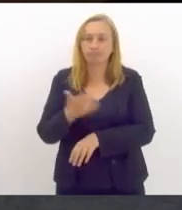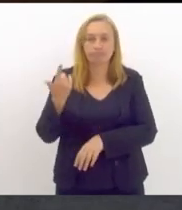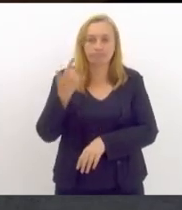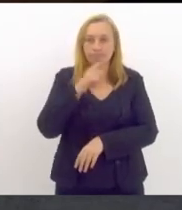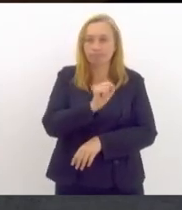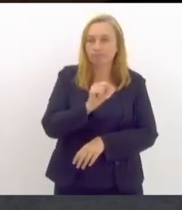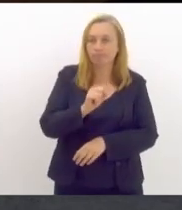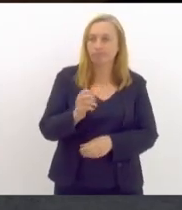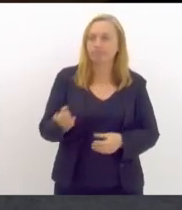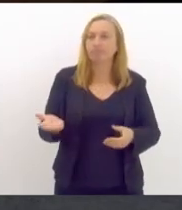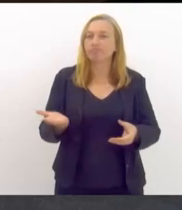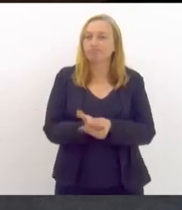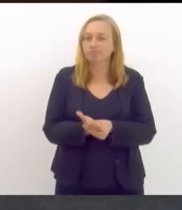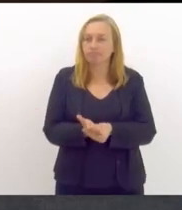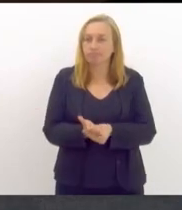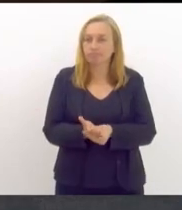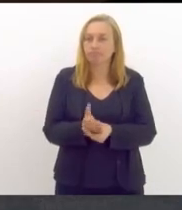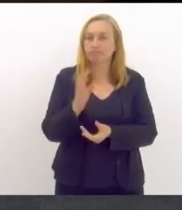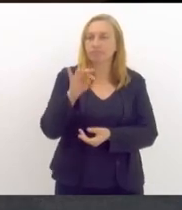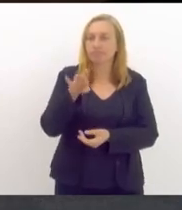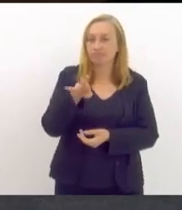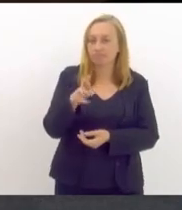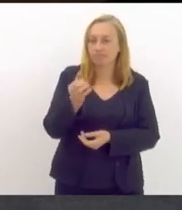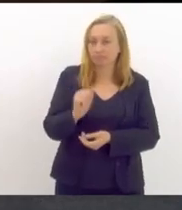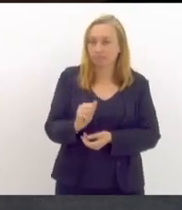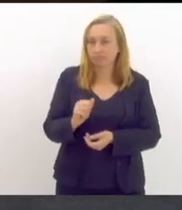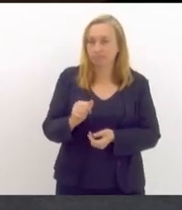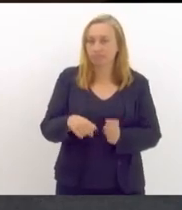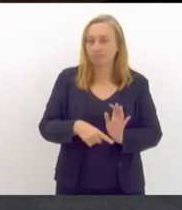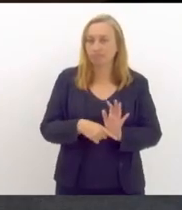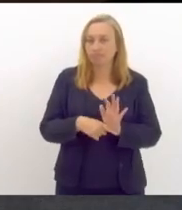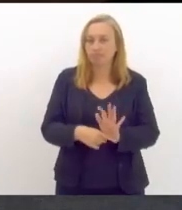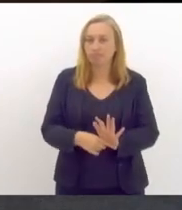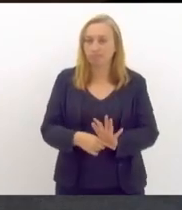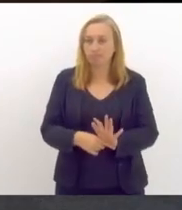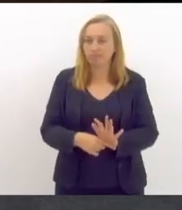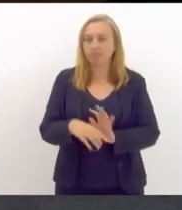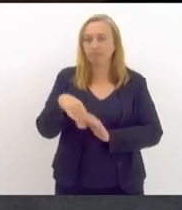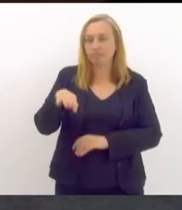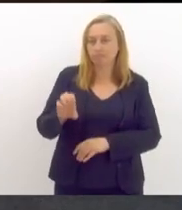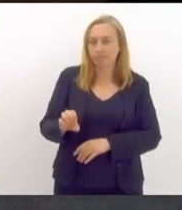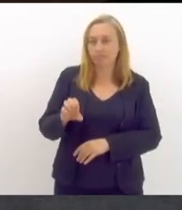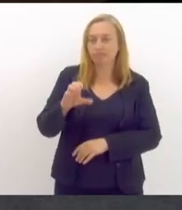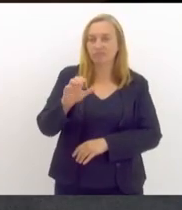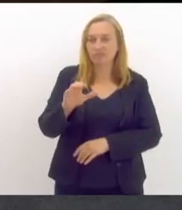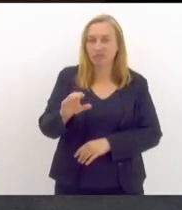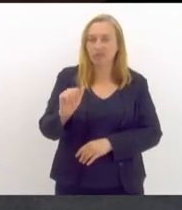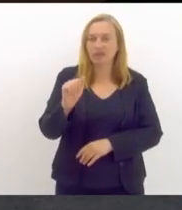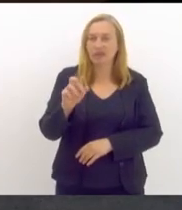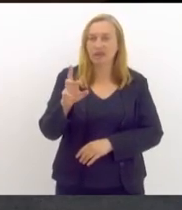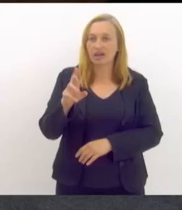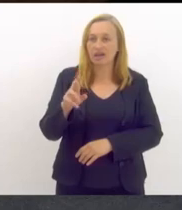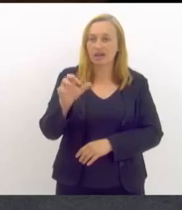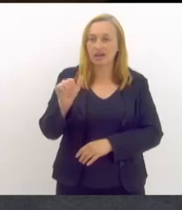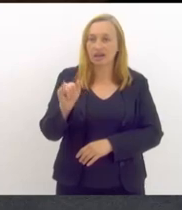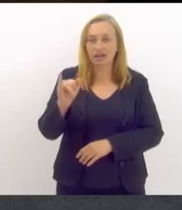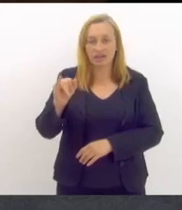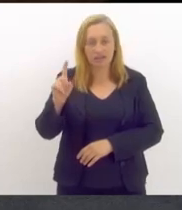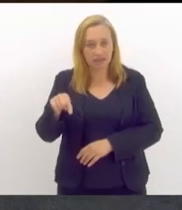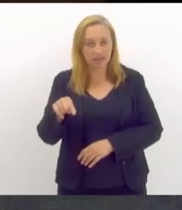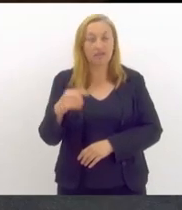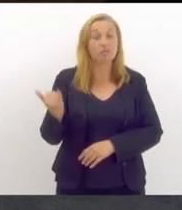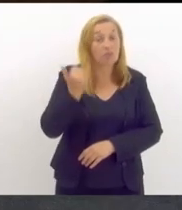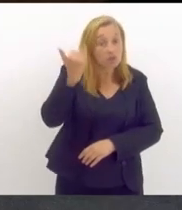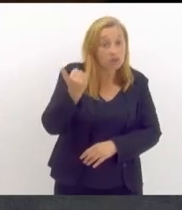ao processo licitatório para recuperar e trazer vida ao cinema Icaraí aquele importante espaço de cultura